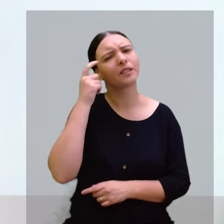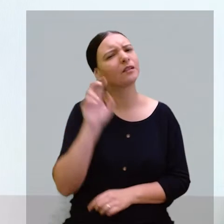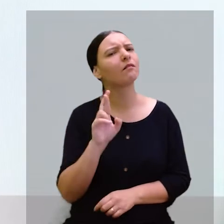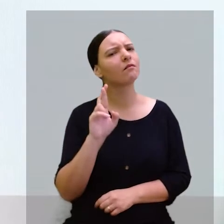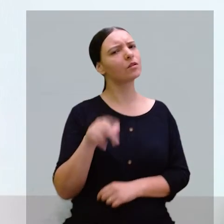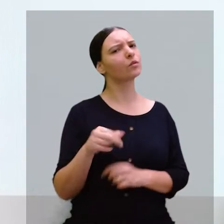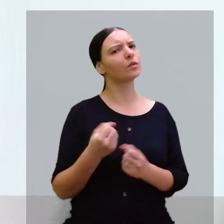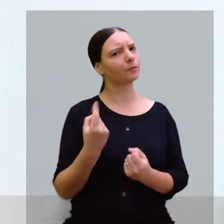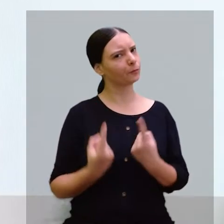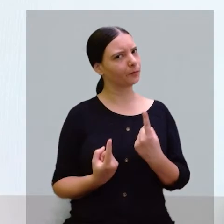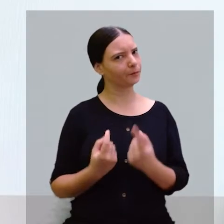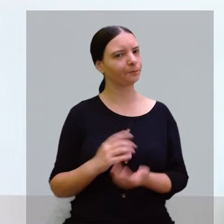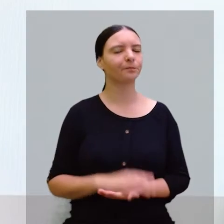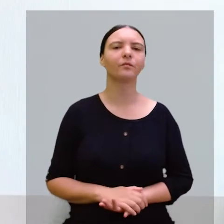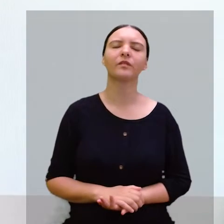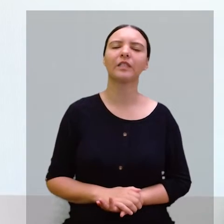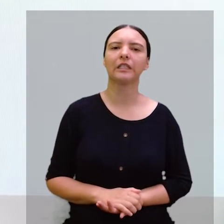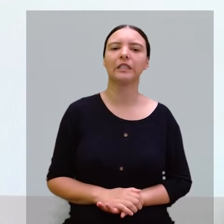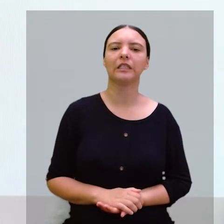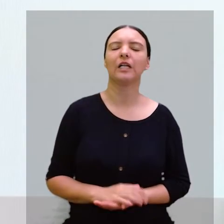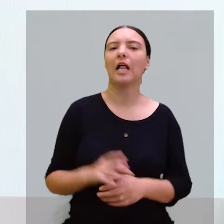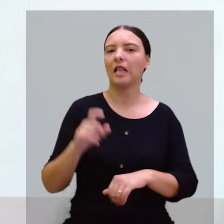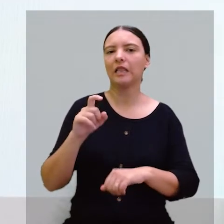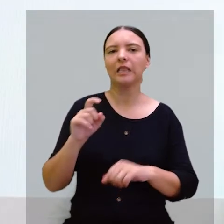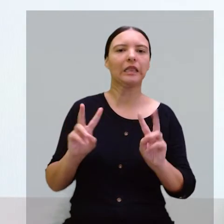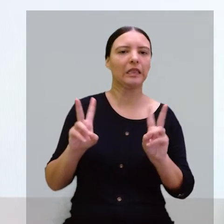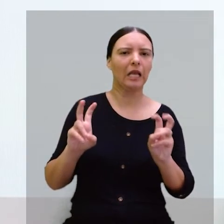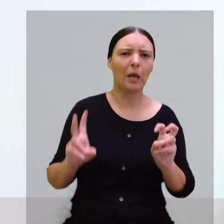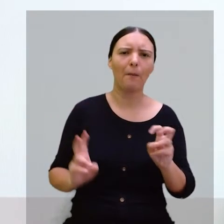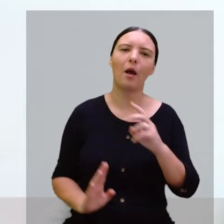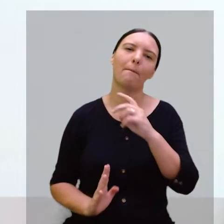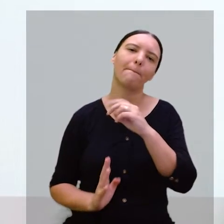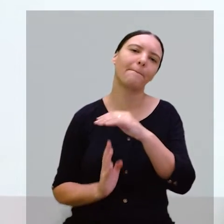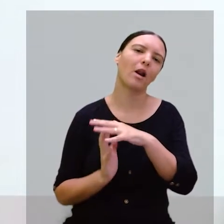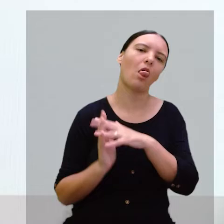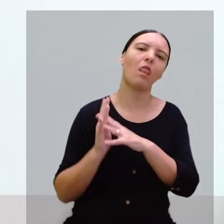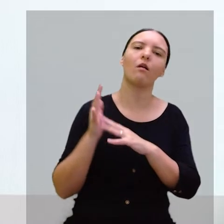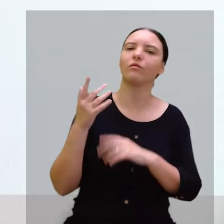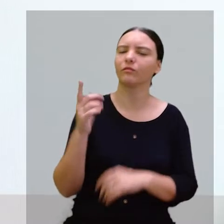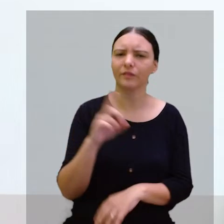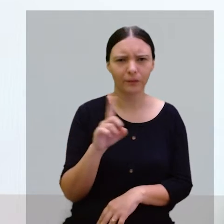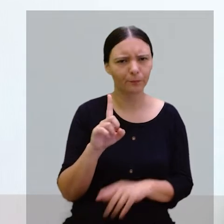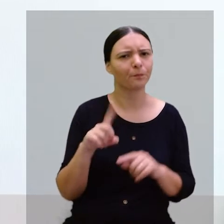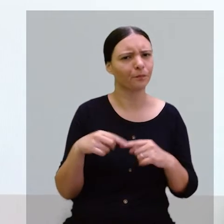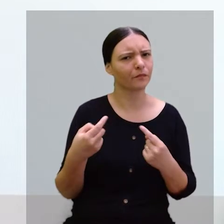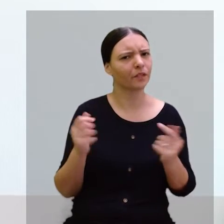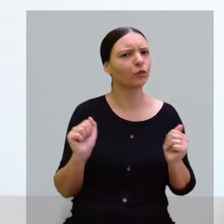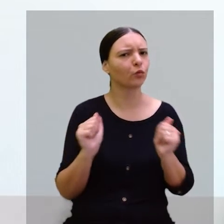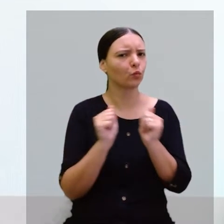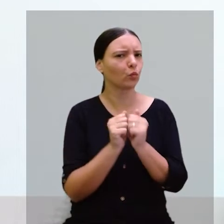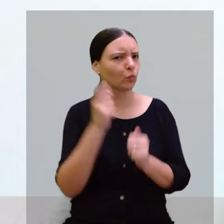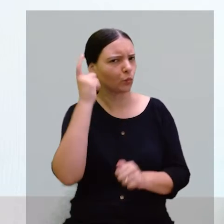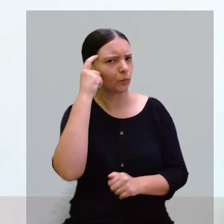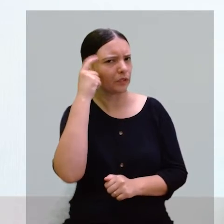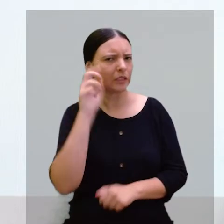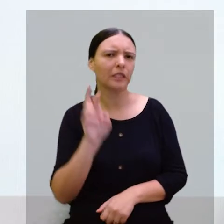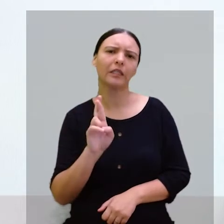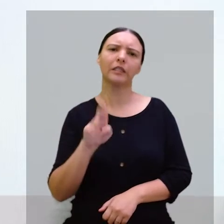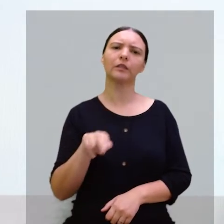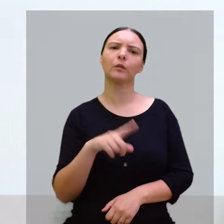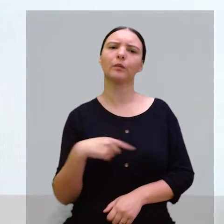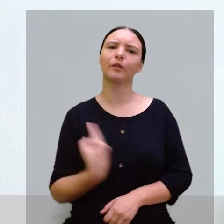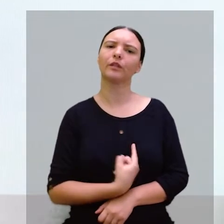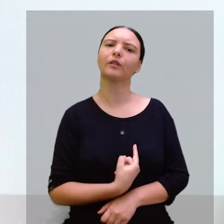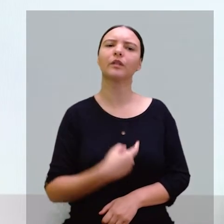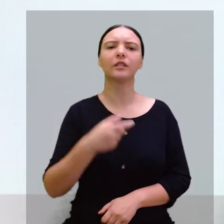com vocês, tá? Não vou esgotar o tema, longe disso, mas vamos pensar juntos algumas razões para a gente se